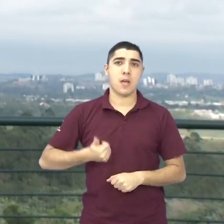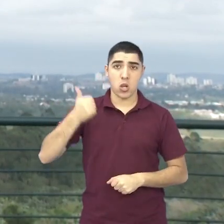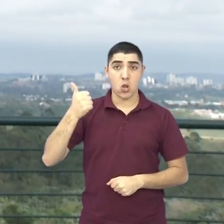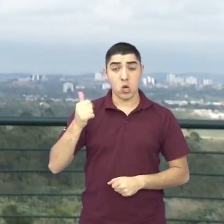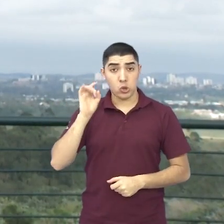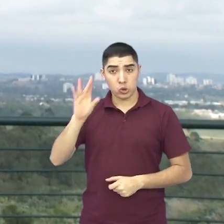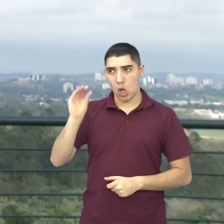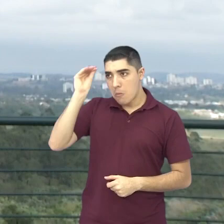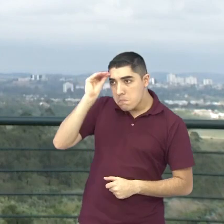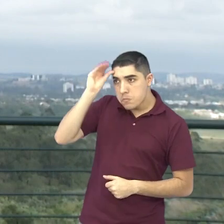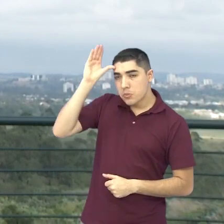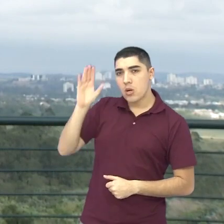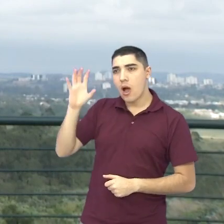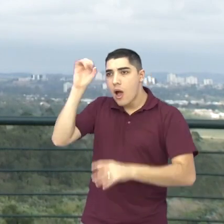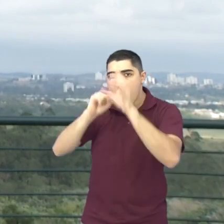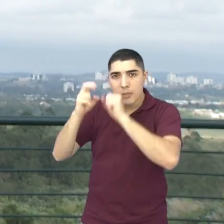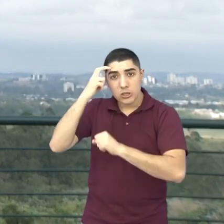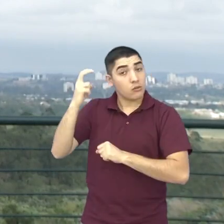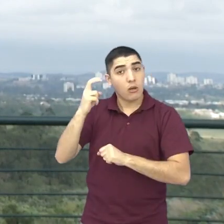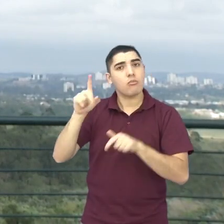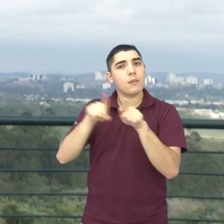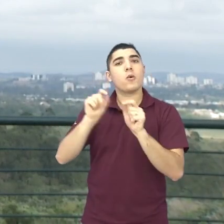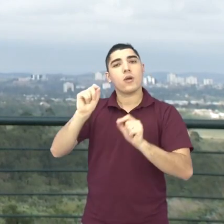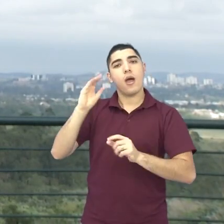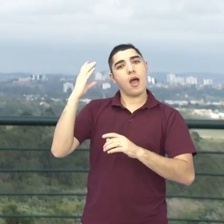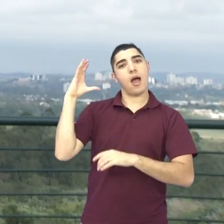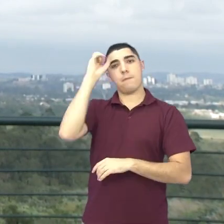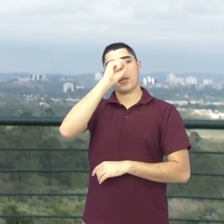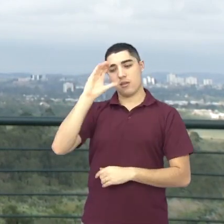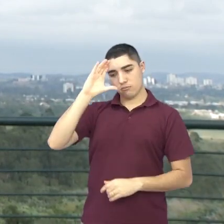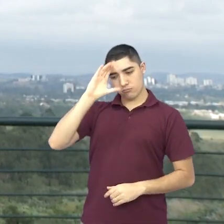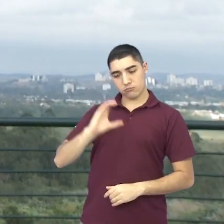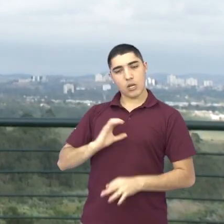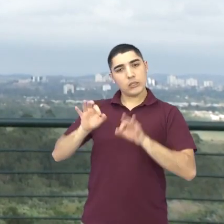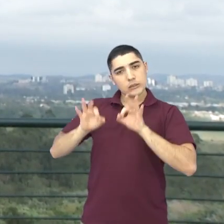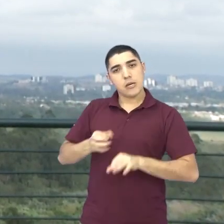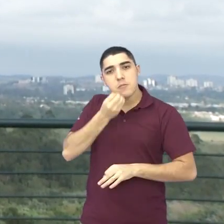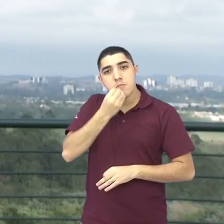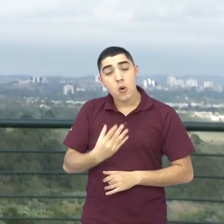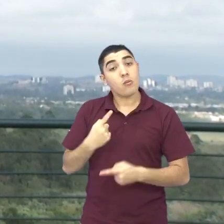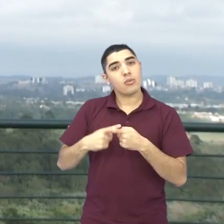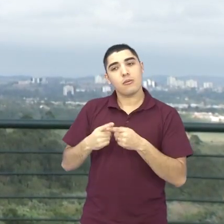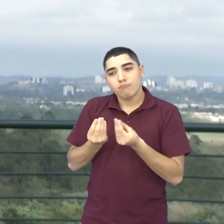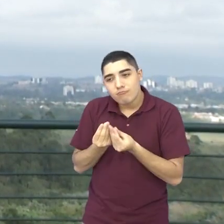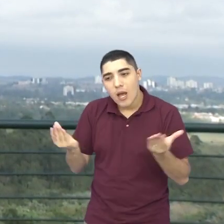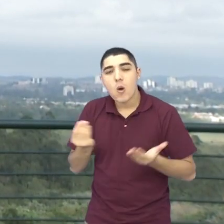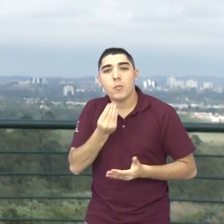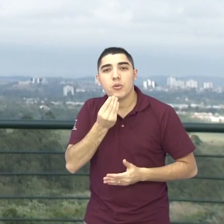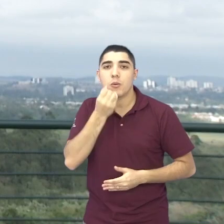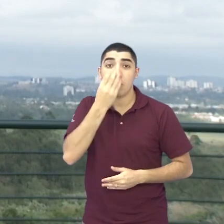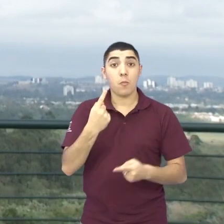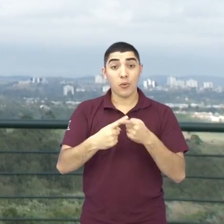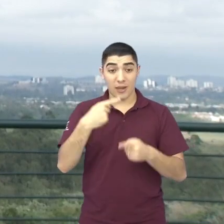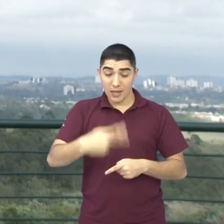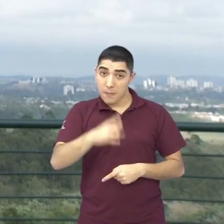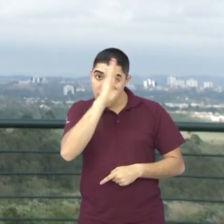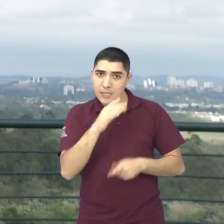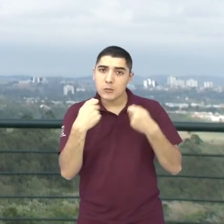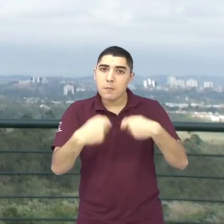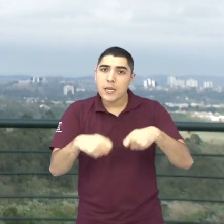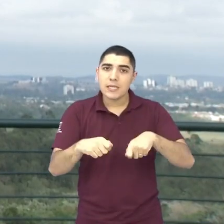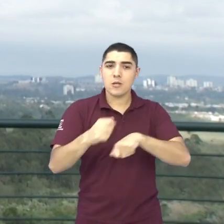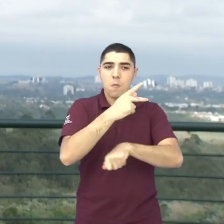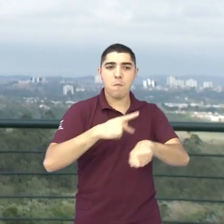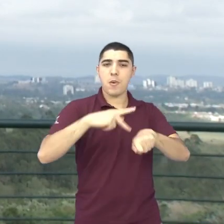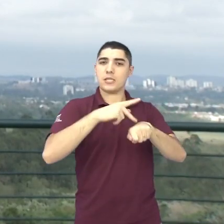cidadãos, não só do ponto de vista intelectual, da inteligência e do conhecimento, mas sim de bons cidadãos, e para que desta forma a gente possa dar oportunidade,